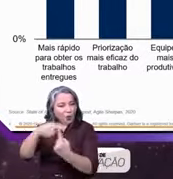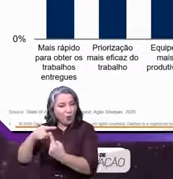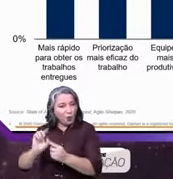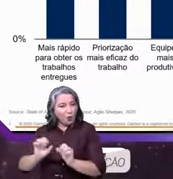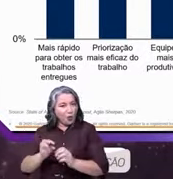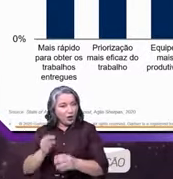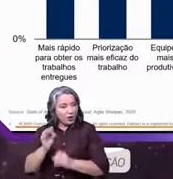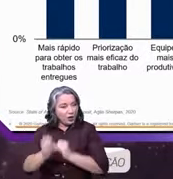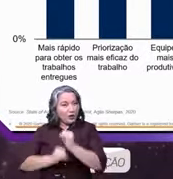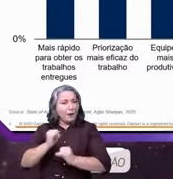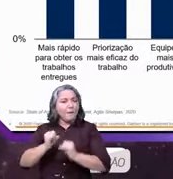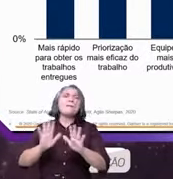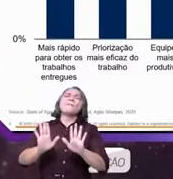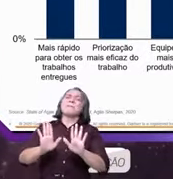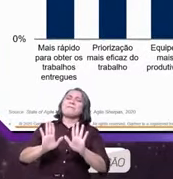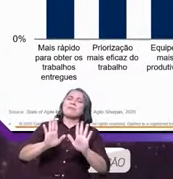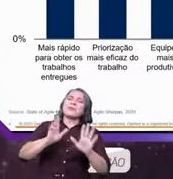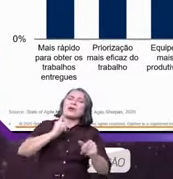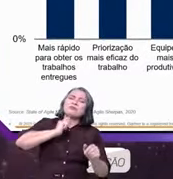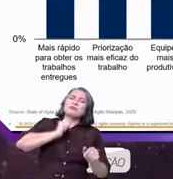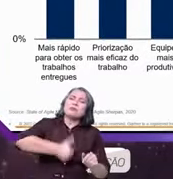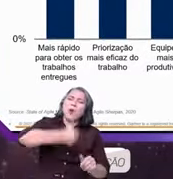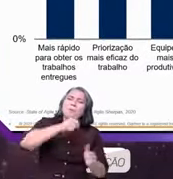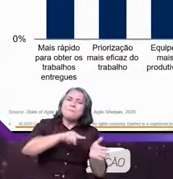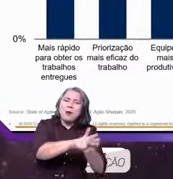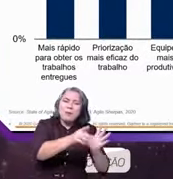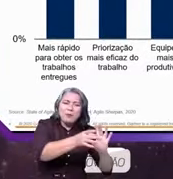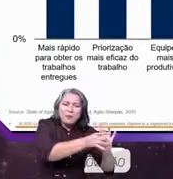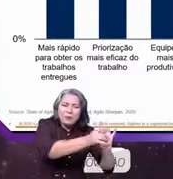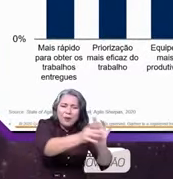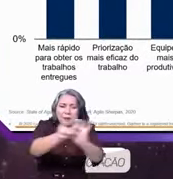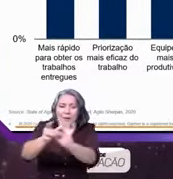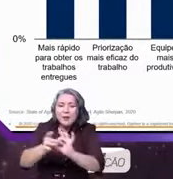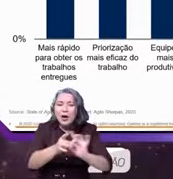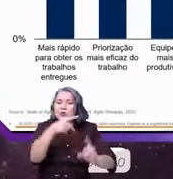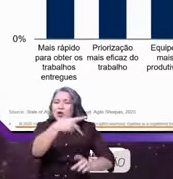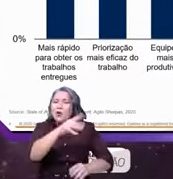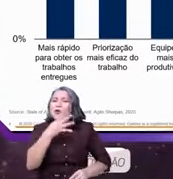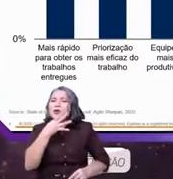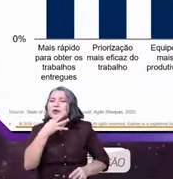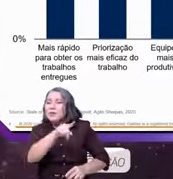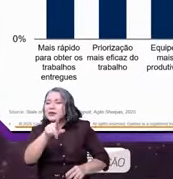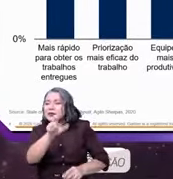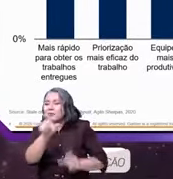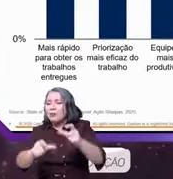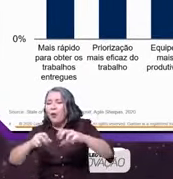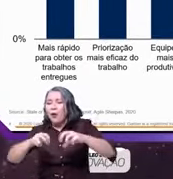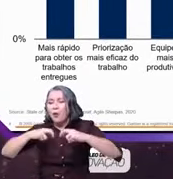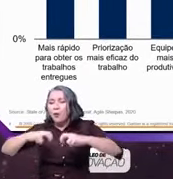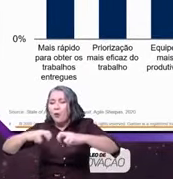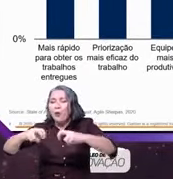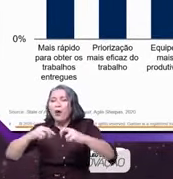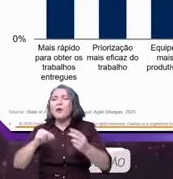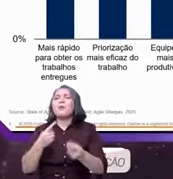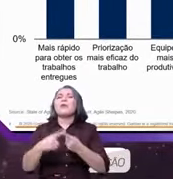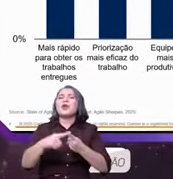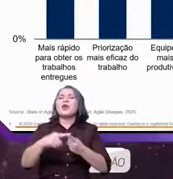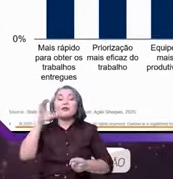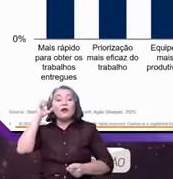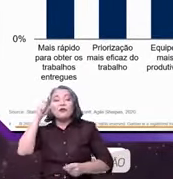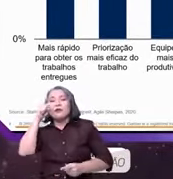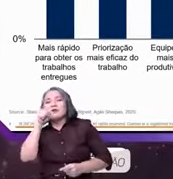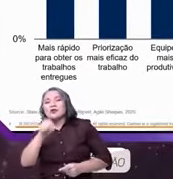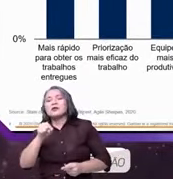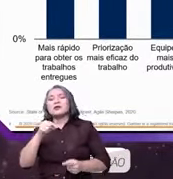Mas só mais uma pergunta para contextualizar esse conhecimento do senhor para as pessoas entenderem o porquê devem ouvir o